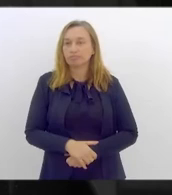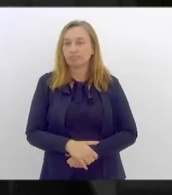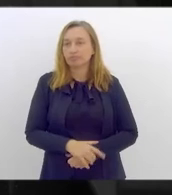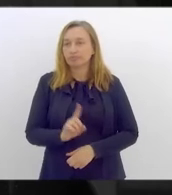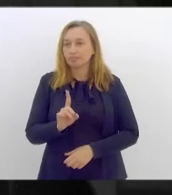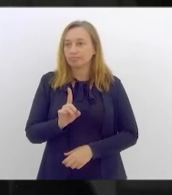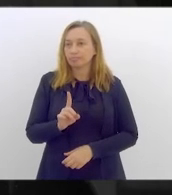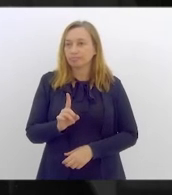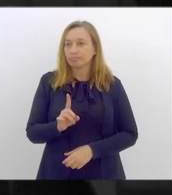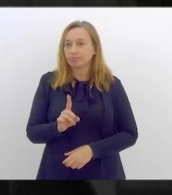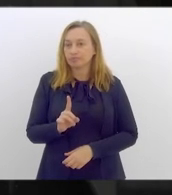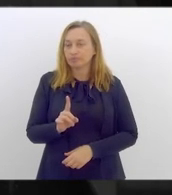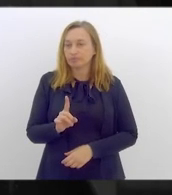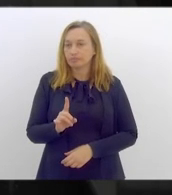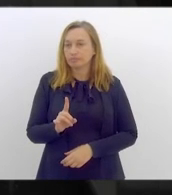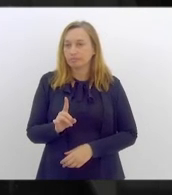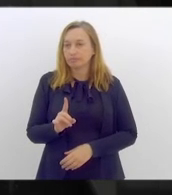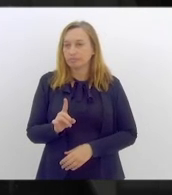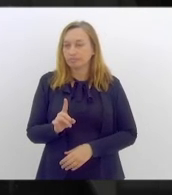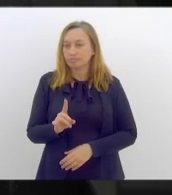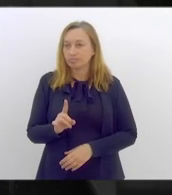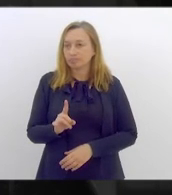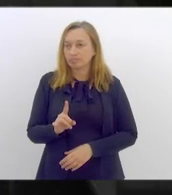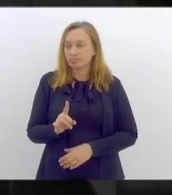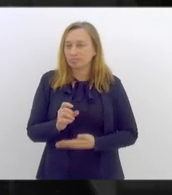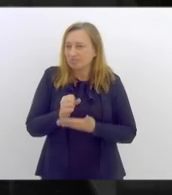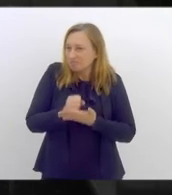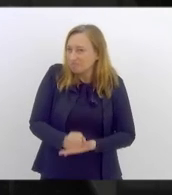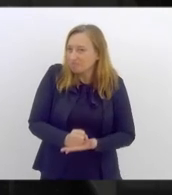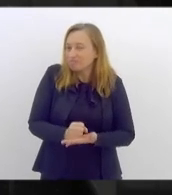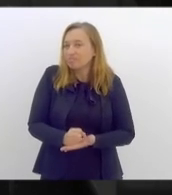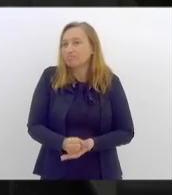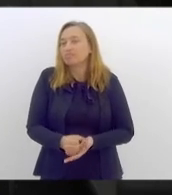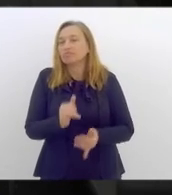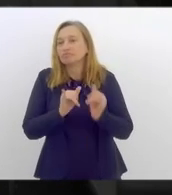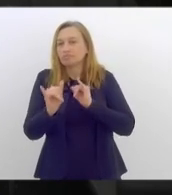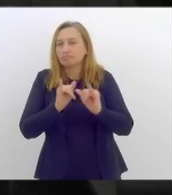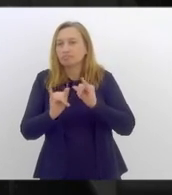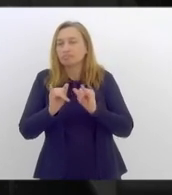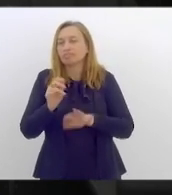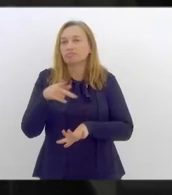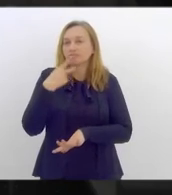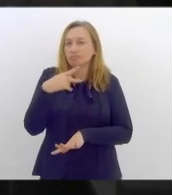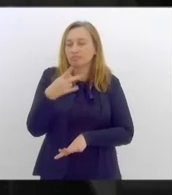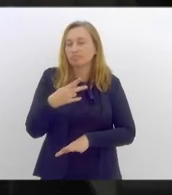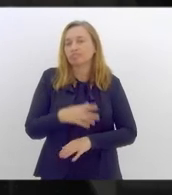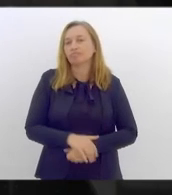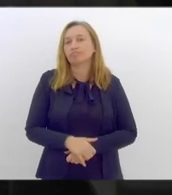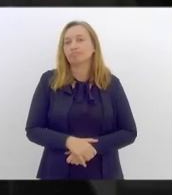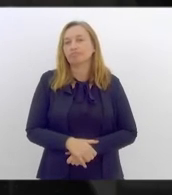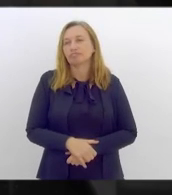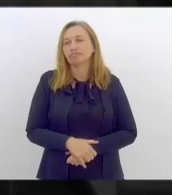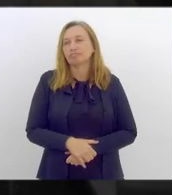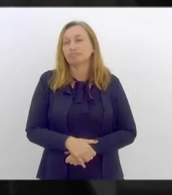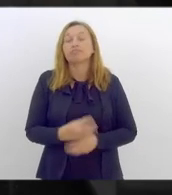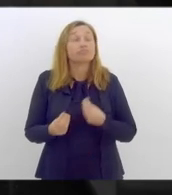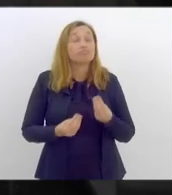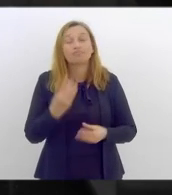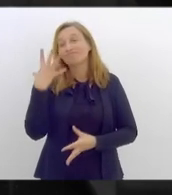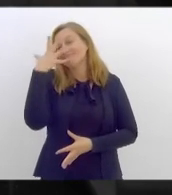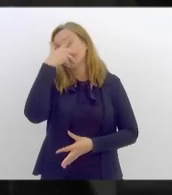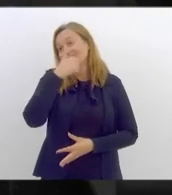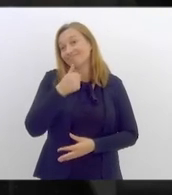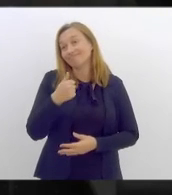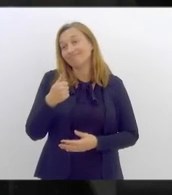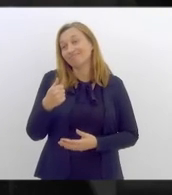ficar apenas uma dimensão pesada aqui da intervenção dizer como foi linda ontem